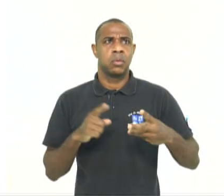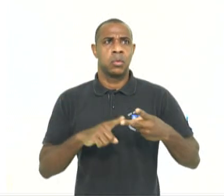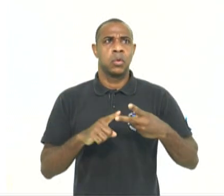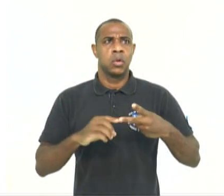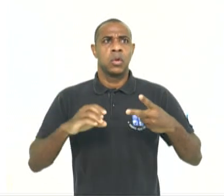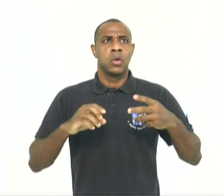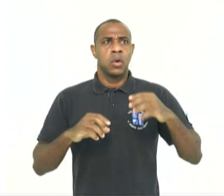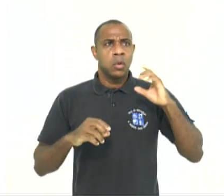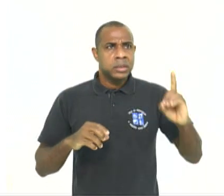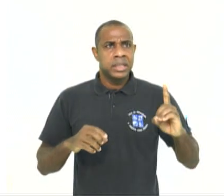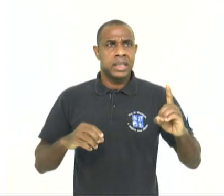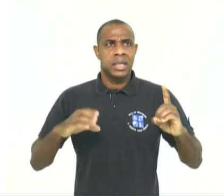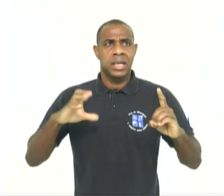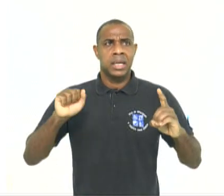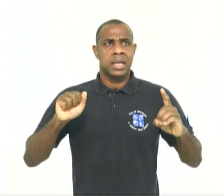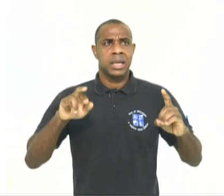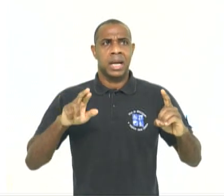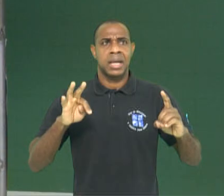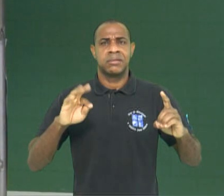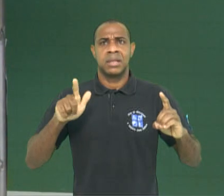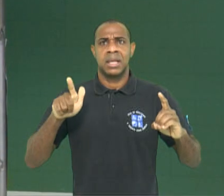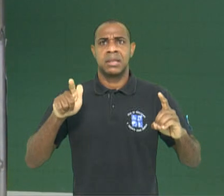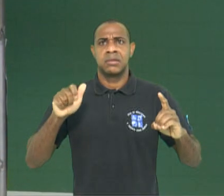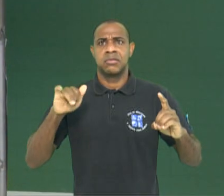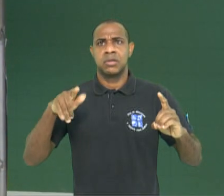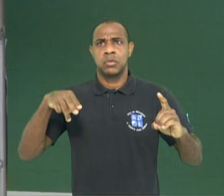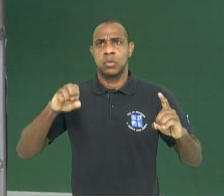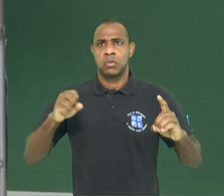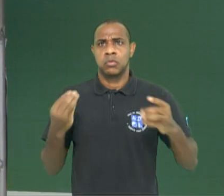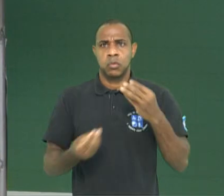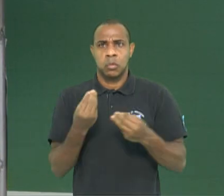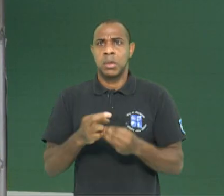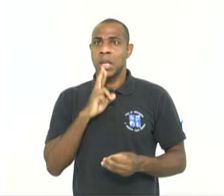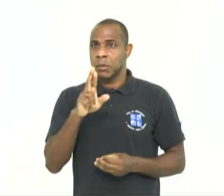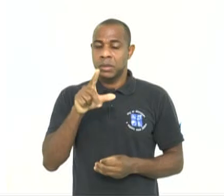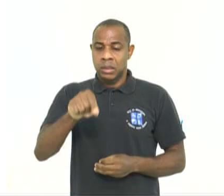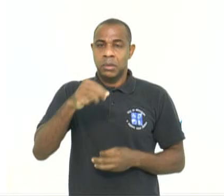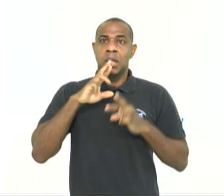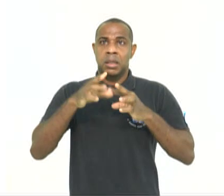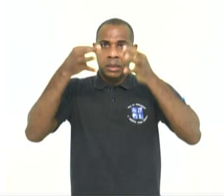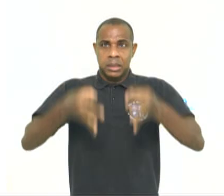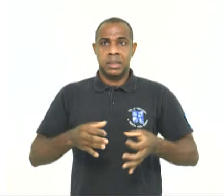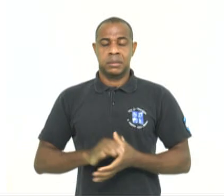cartilaginoso. Então, gente, como sempre, eu dou um tempinho para vocês tentarem responder aí. Até mais.